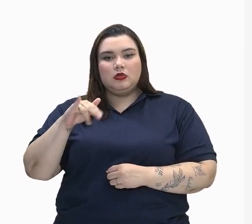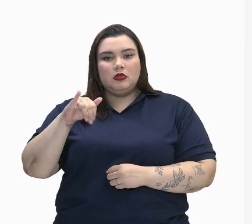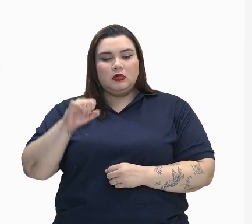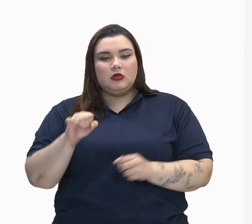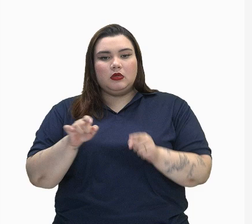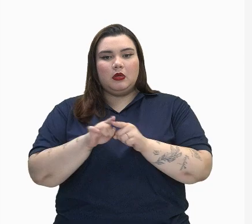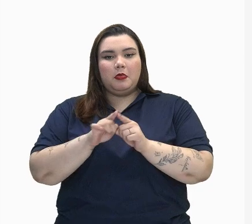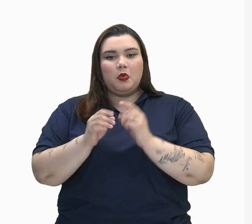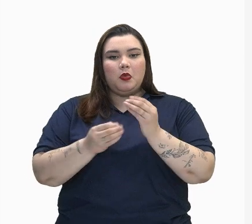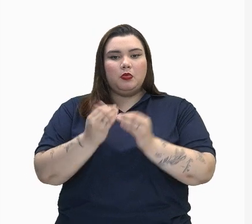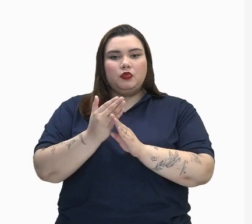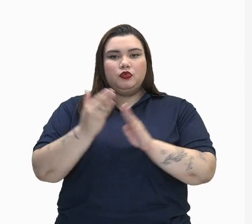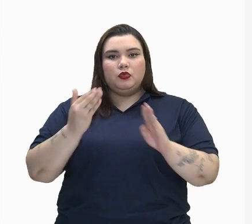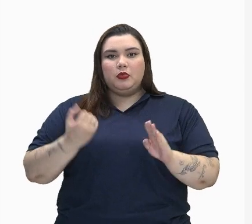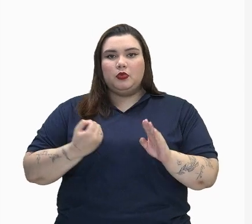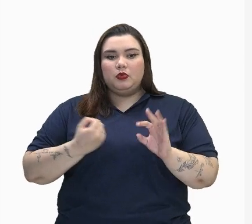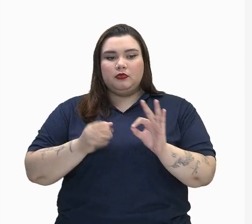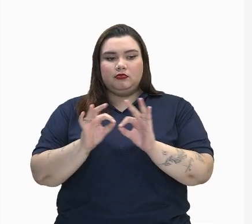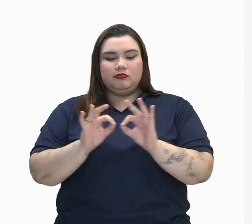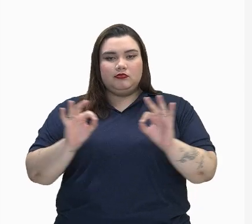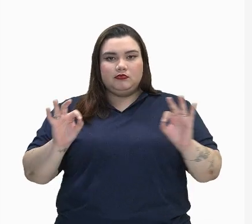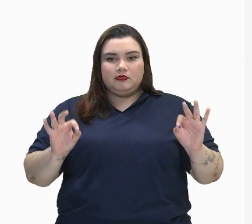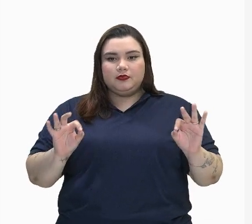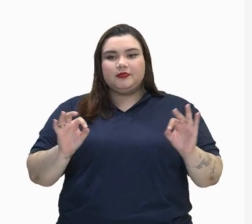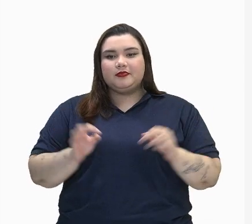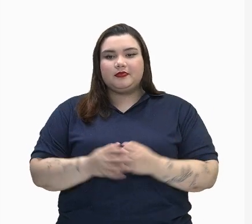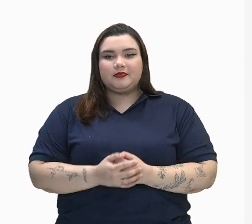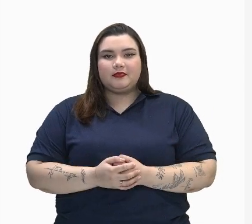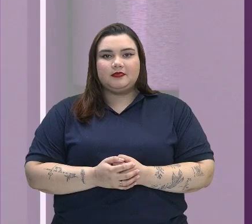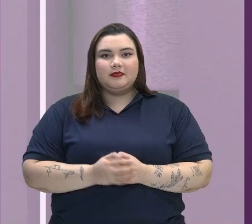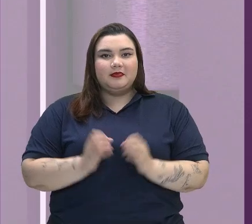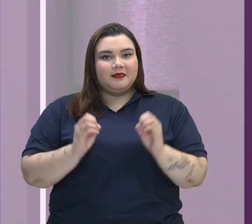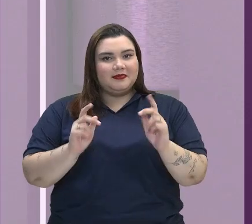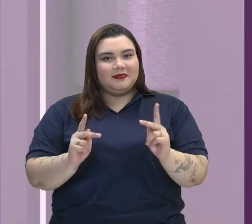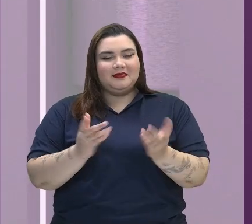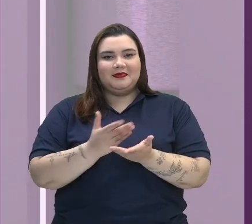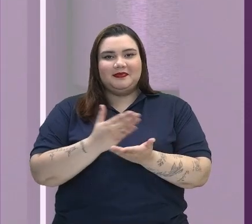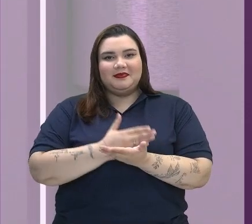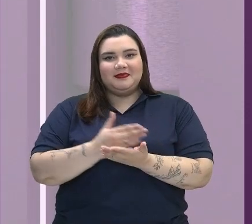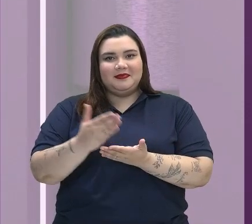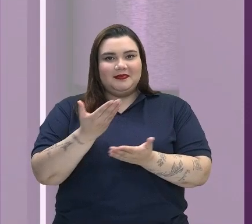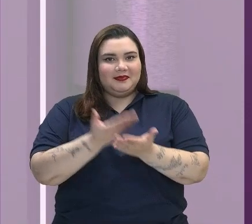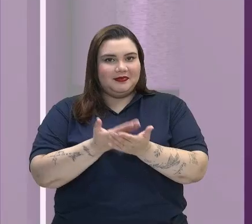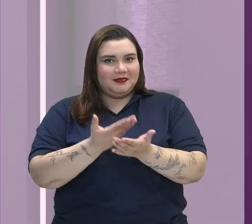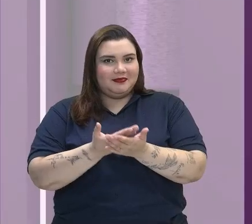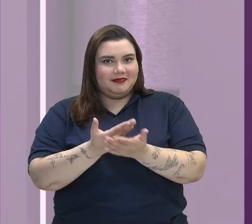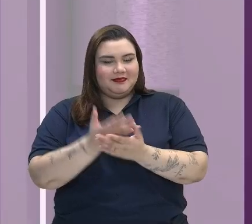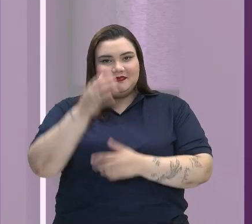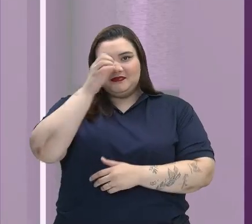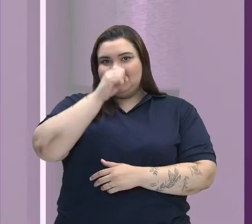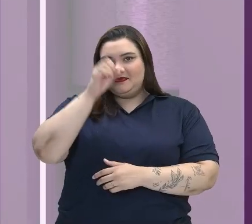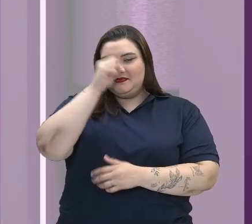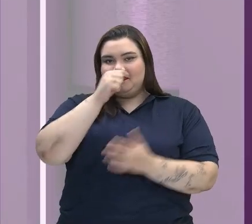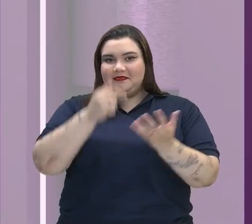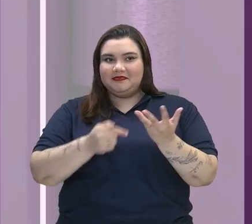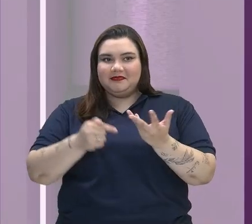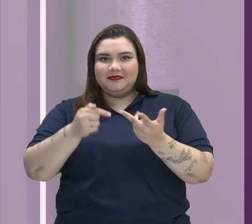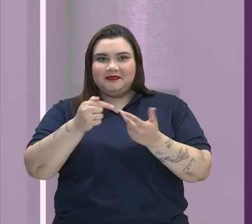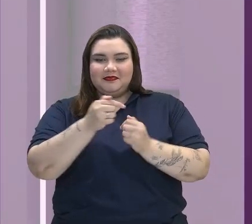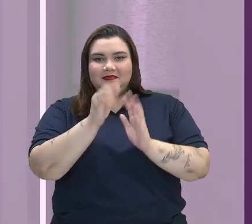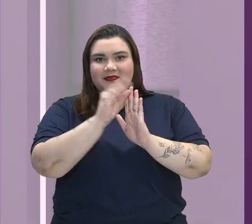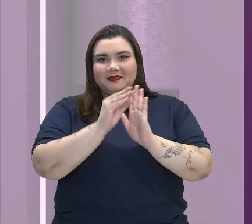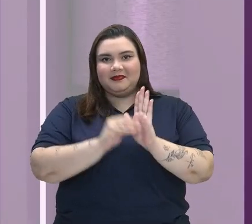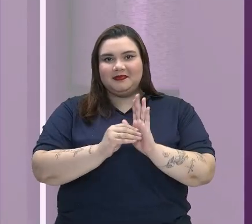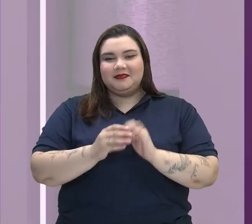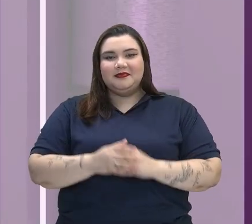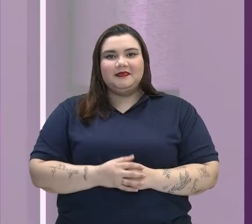e estimativas de localização na reta numérica. Vamos lá, então, conhecer esses números famosos, que são os números